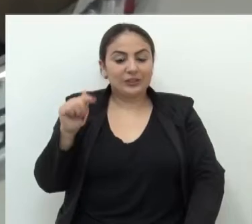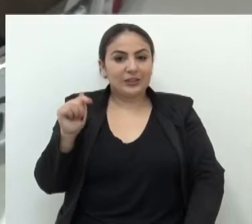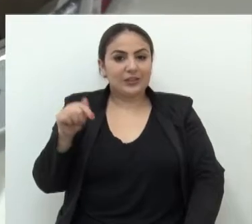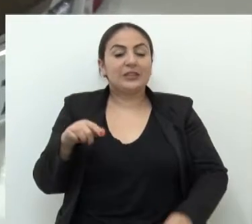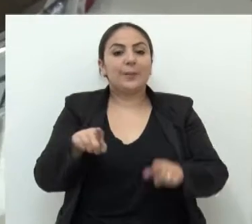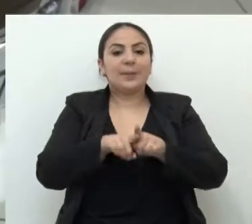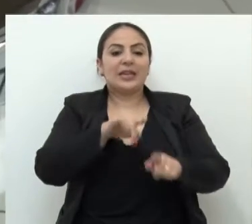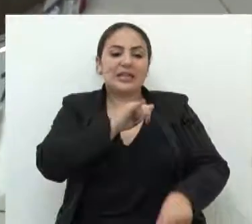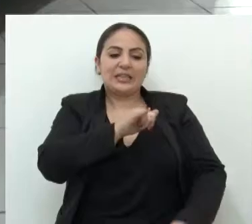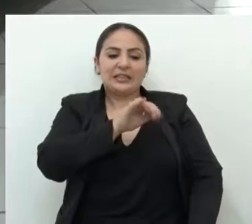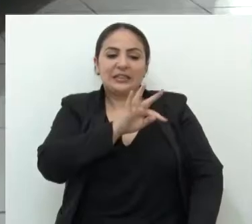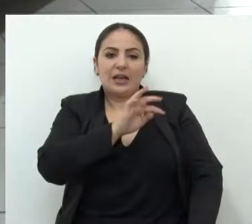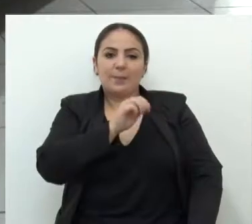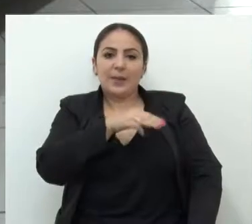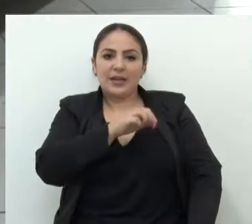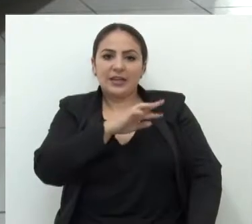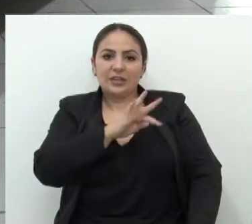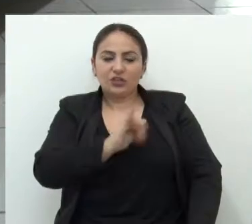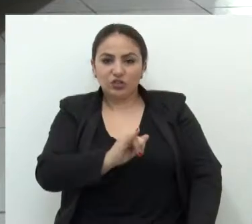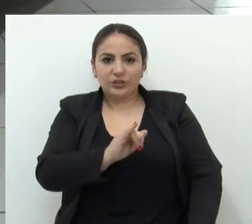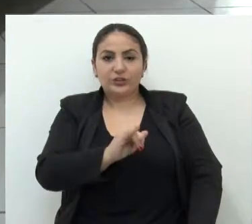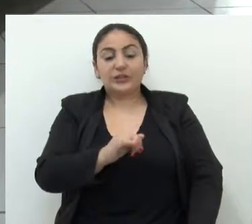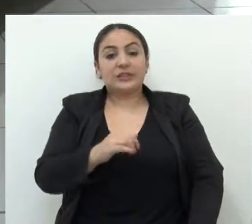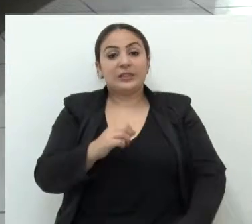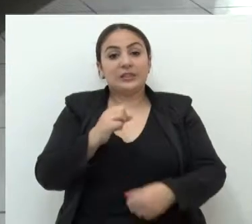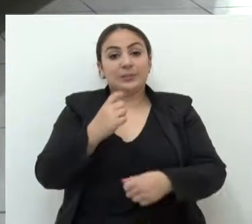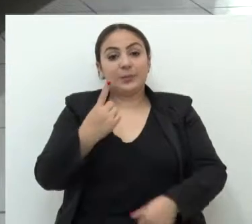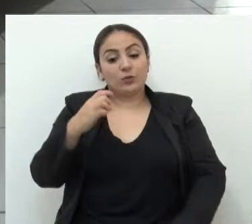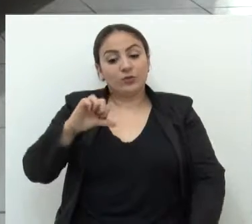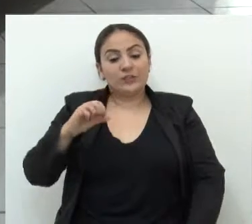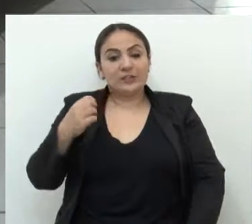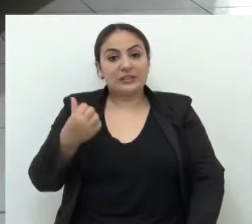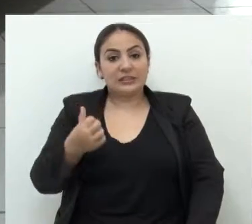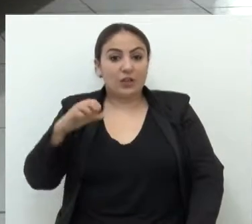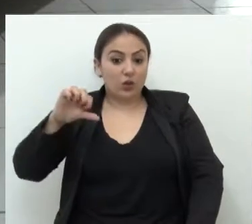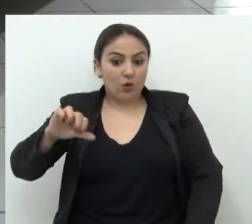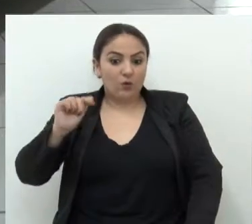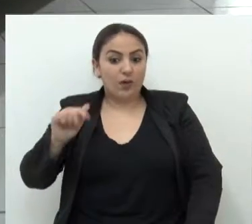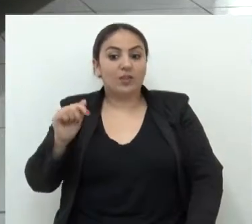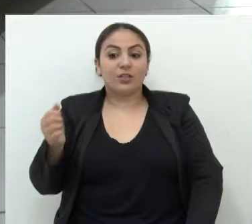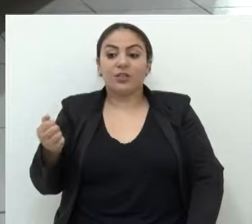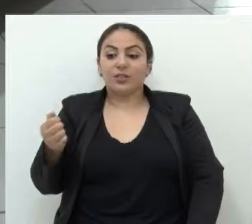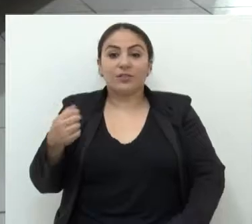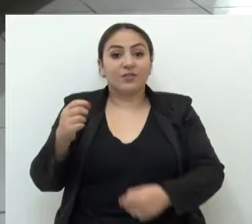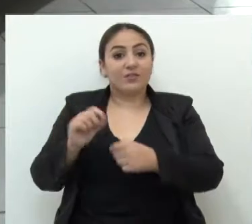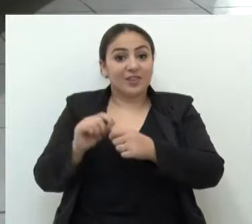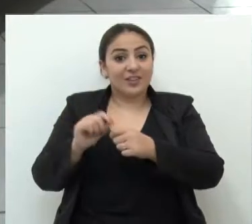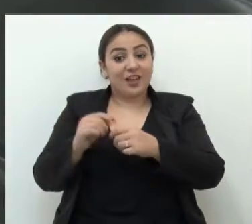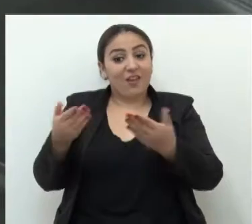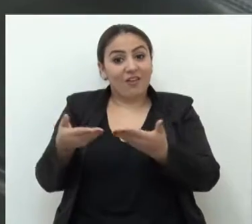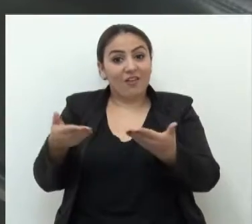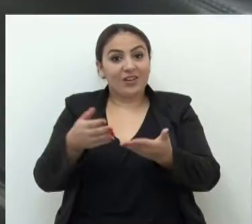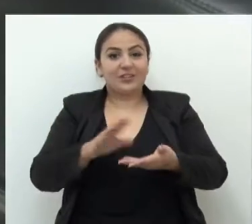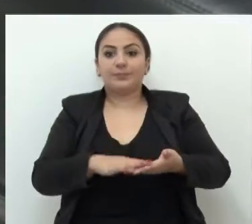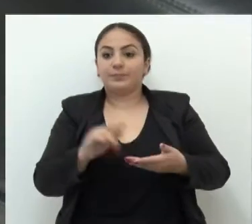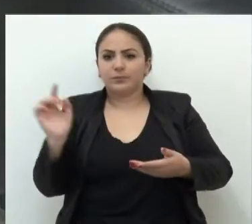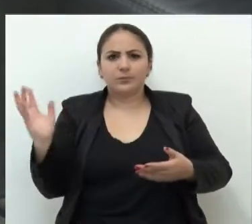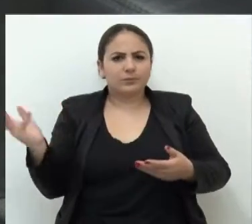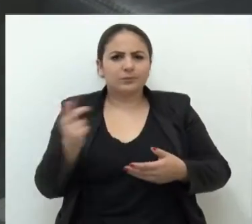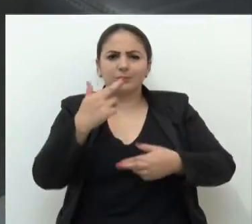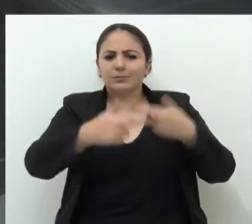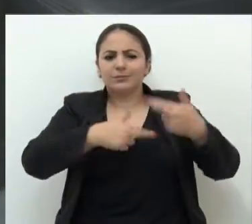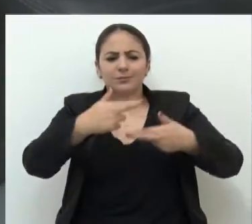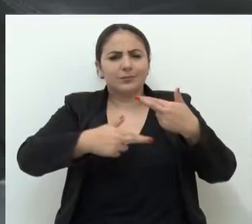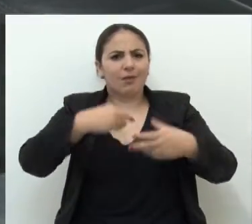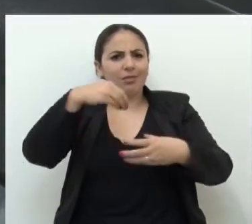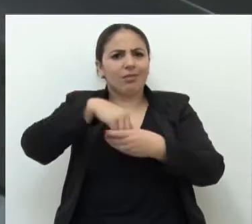1957 e o imponente Itamaraty de 69 são as mais recentes obras do estofador. Os veículos